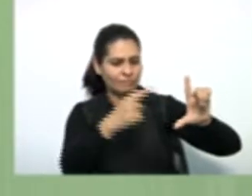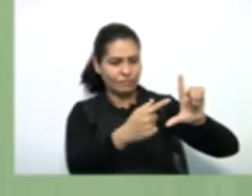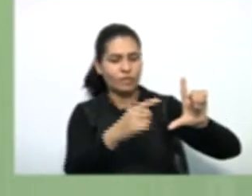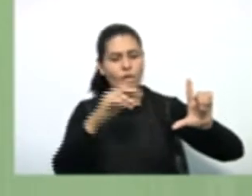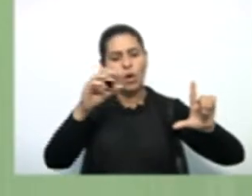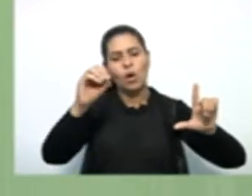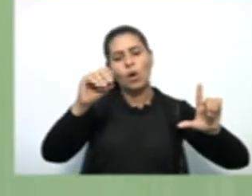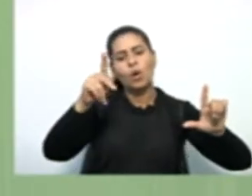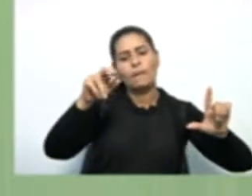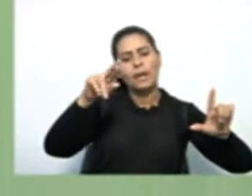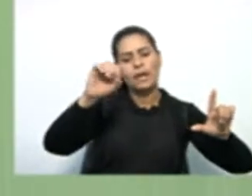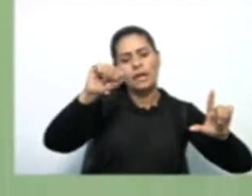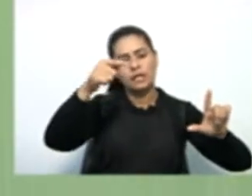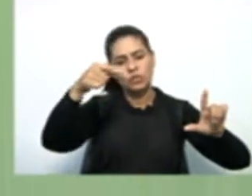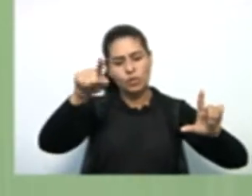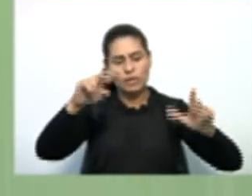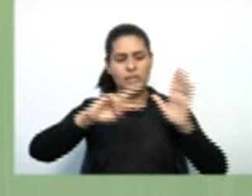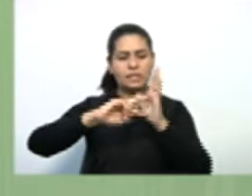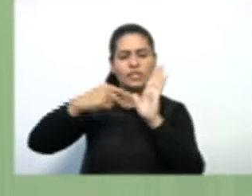operações